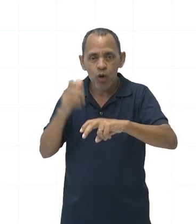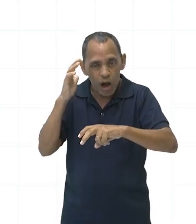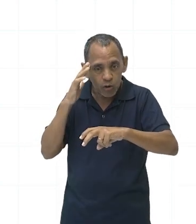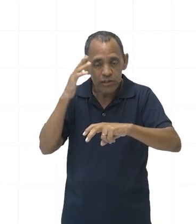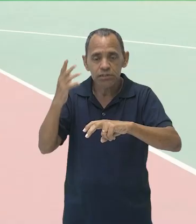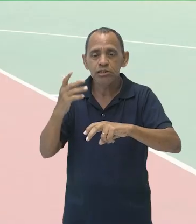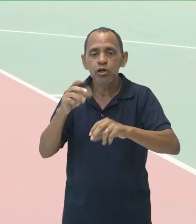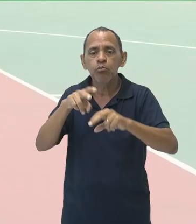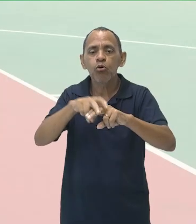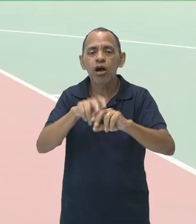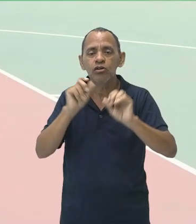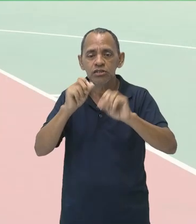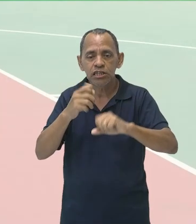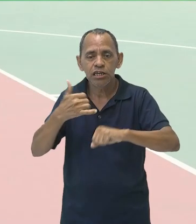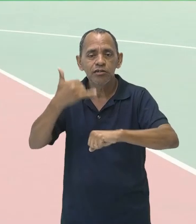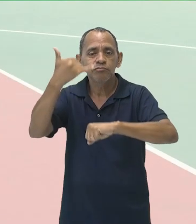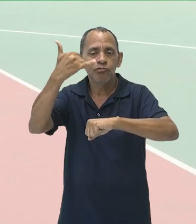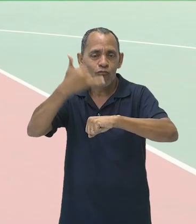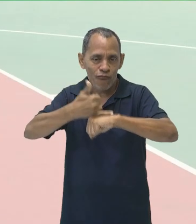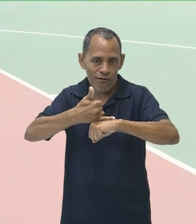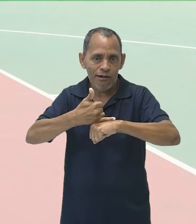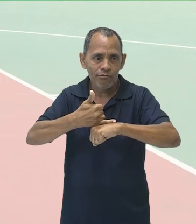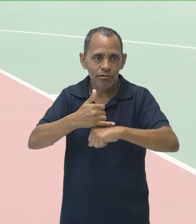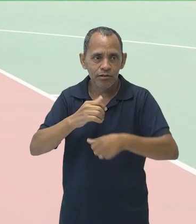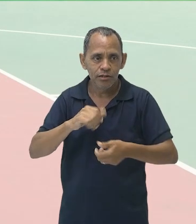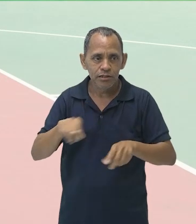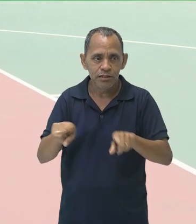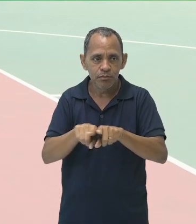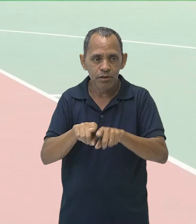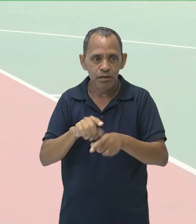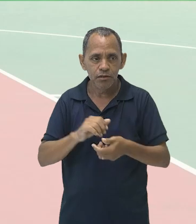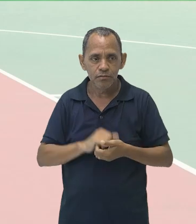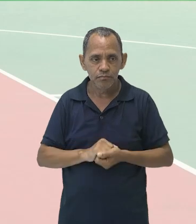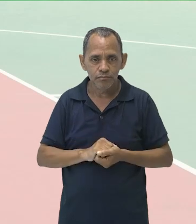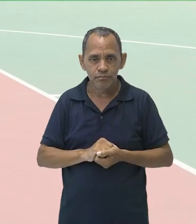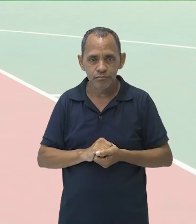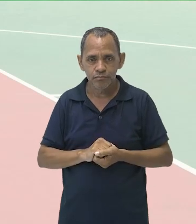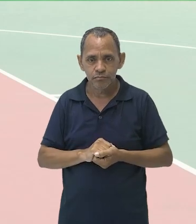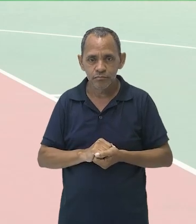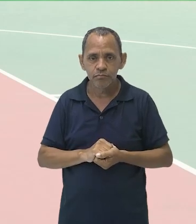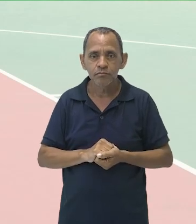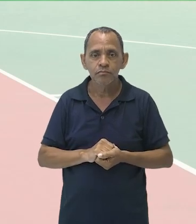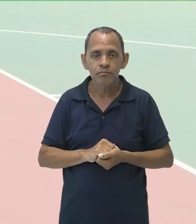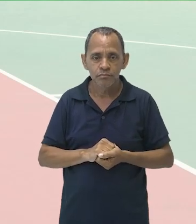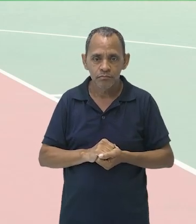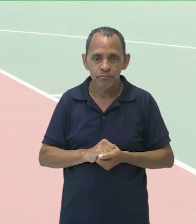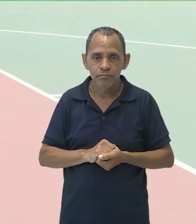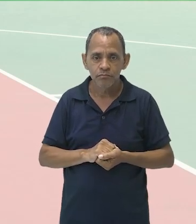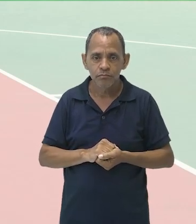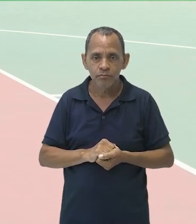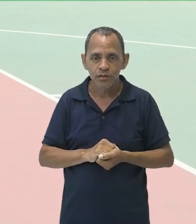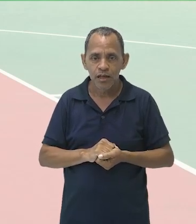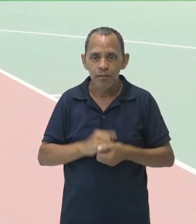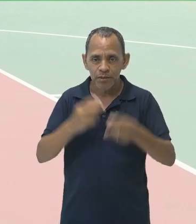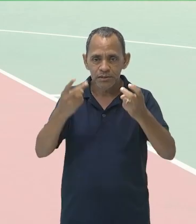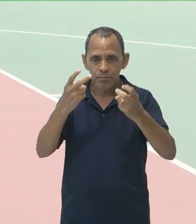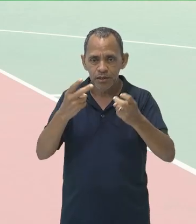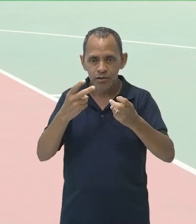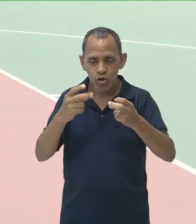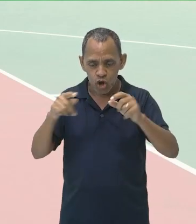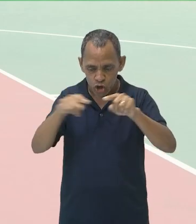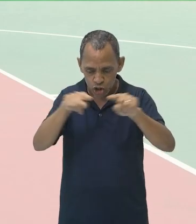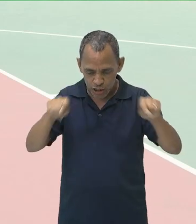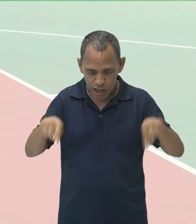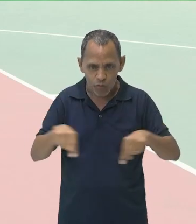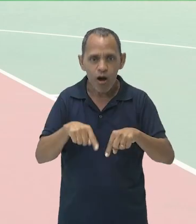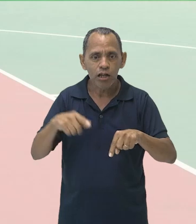terra. Já aconteceu comigo também e foi dentro de uma quadra. Não tem aqui ó, essas partes que cercam